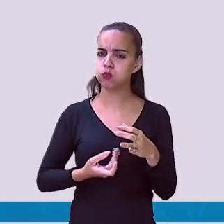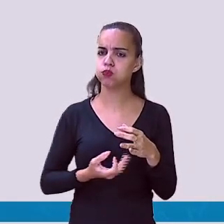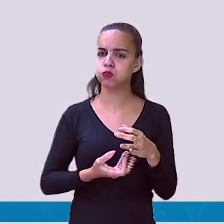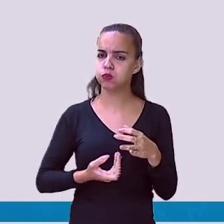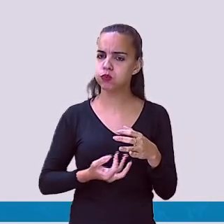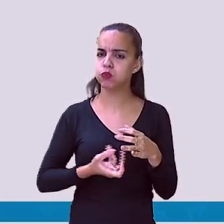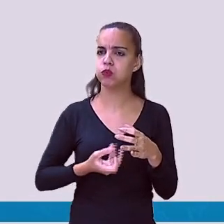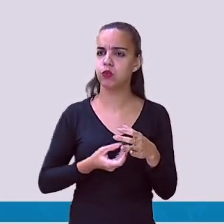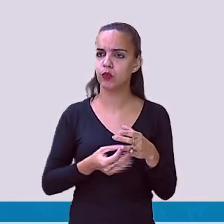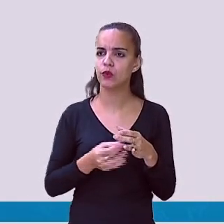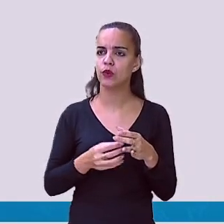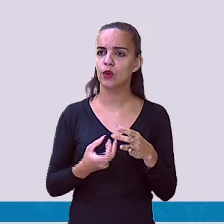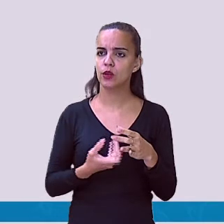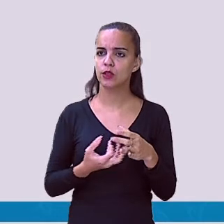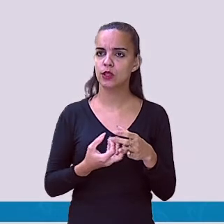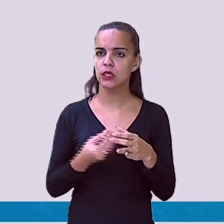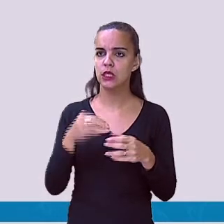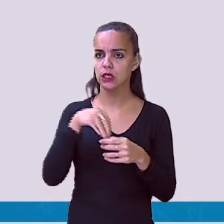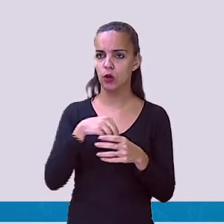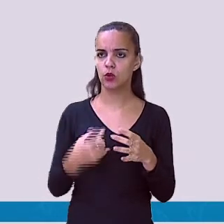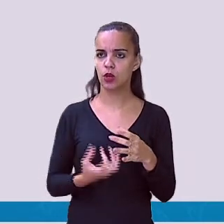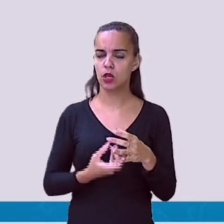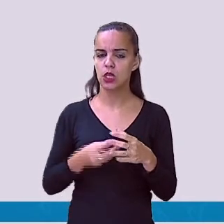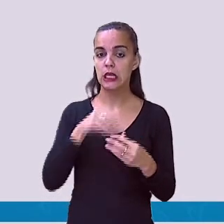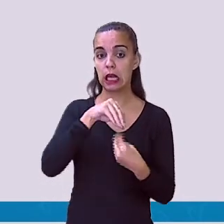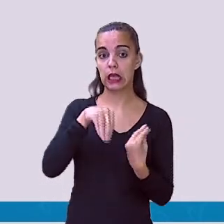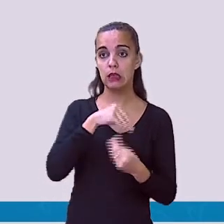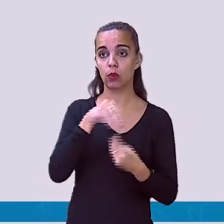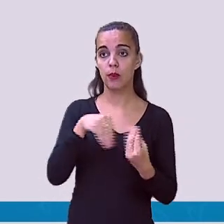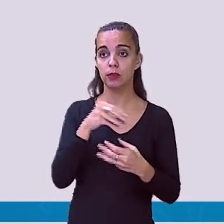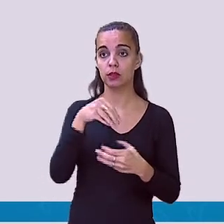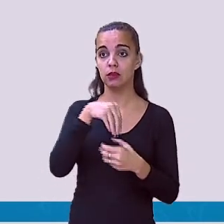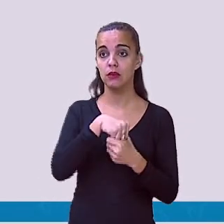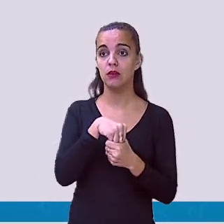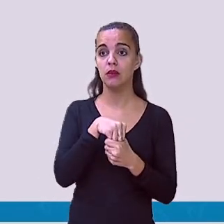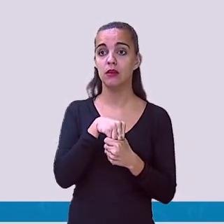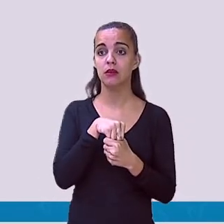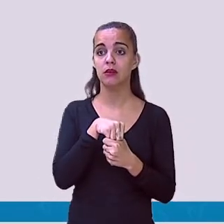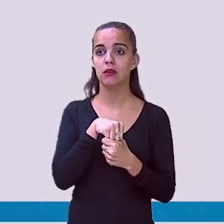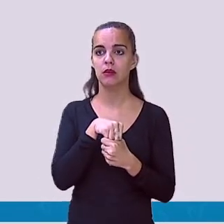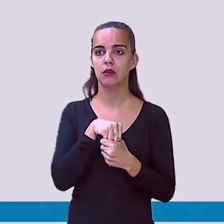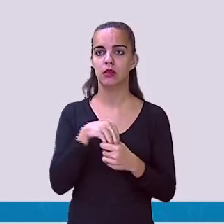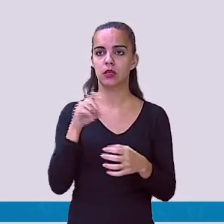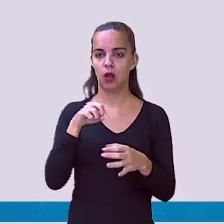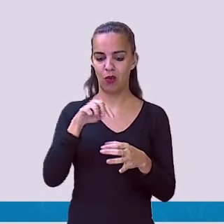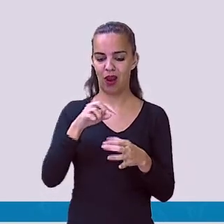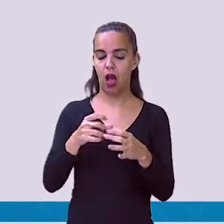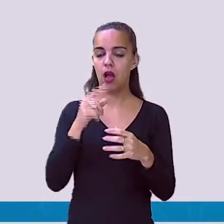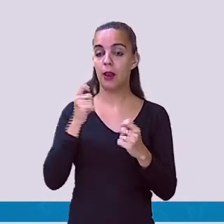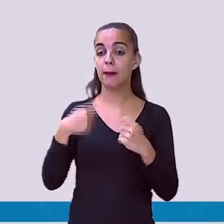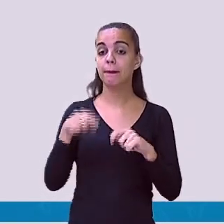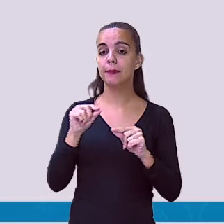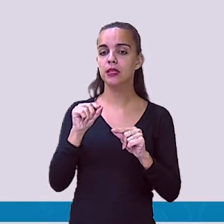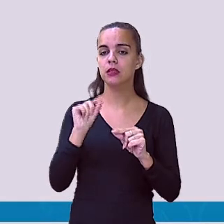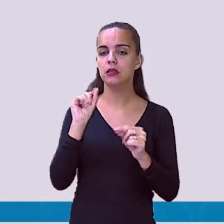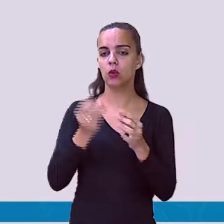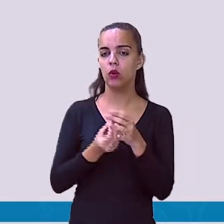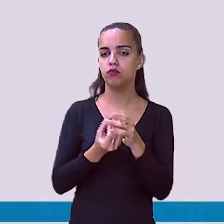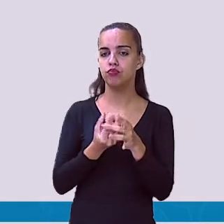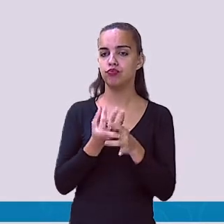aumentar a temperatura. Esta mistura, ela vai entrar em ebulição. Olha,